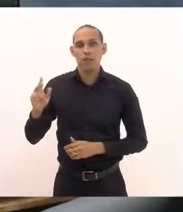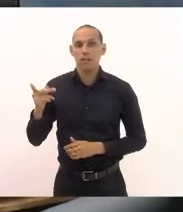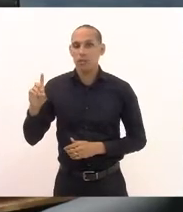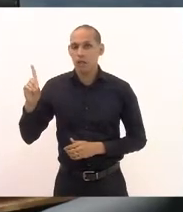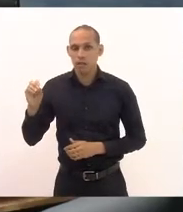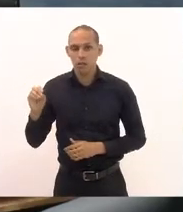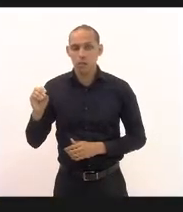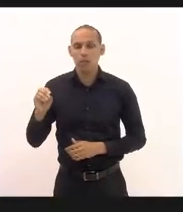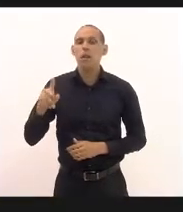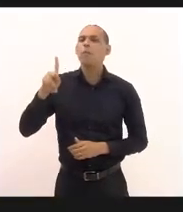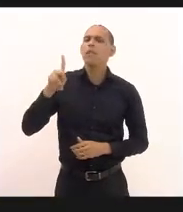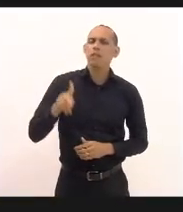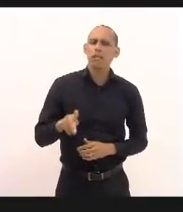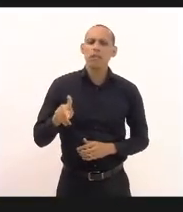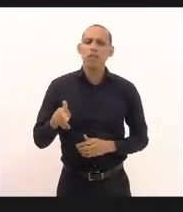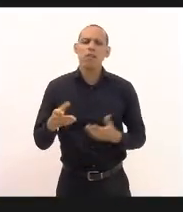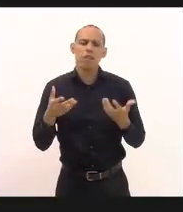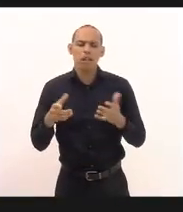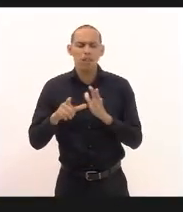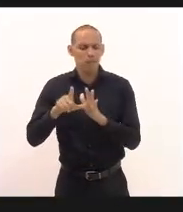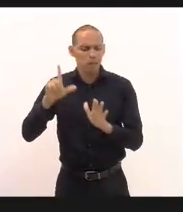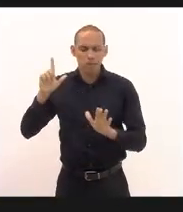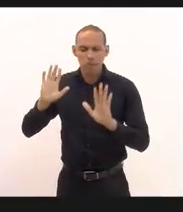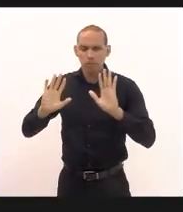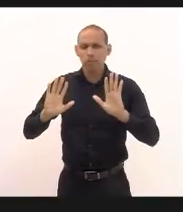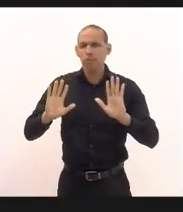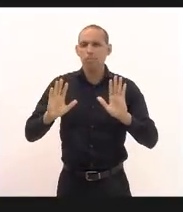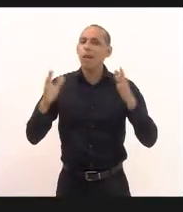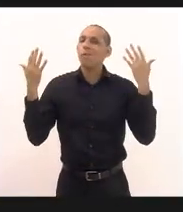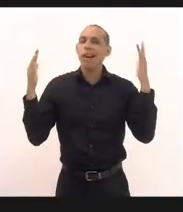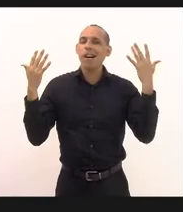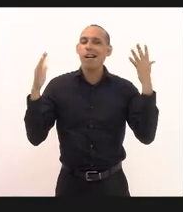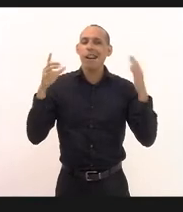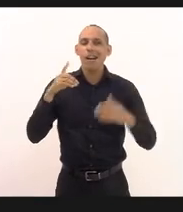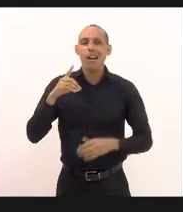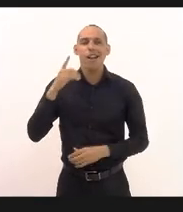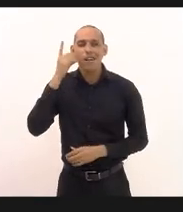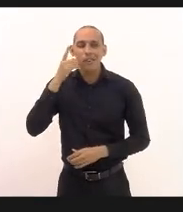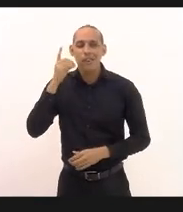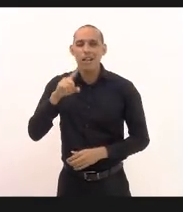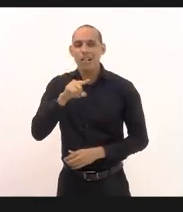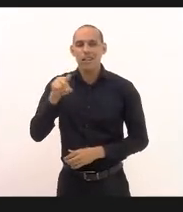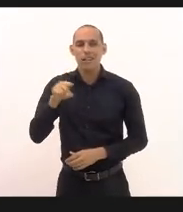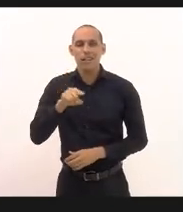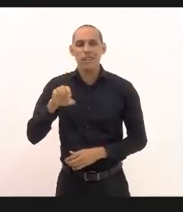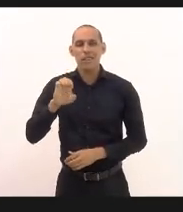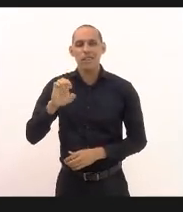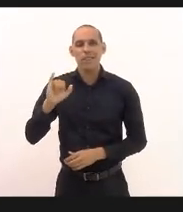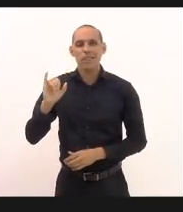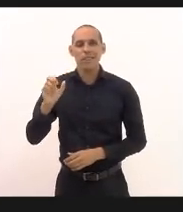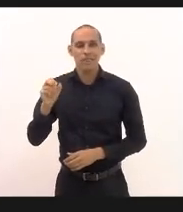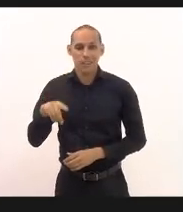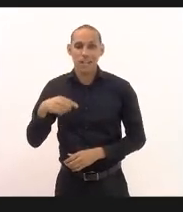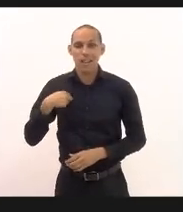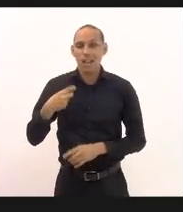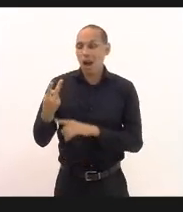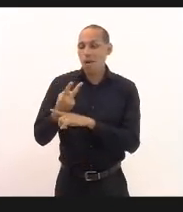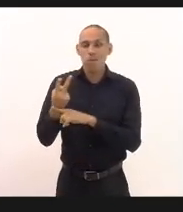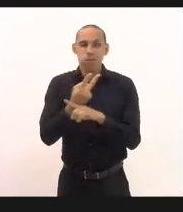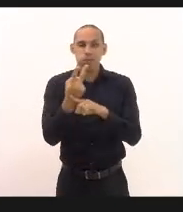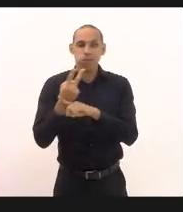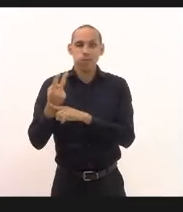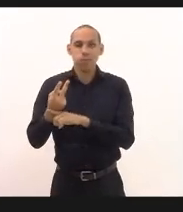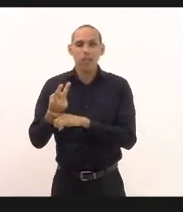Senhor presidente, eu quero, antes de mais nada, parabenizar a deputada Zeidan. Eu fui procurado por